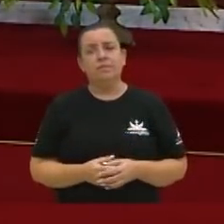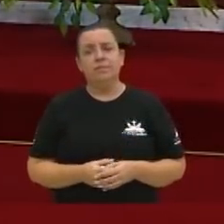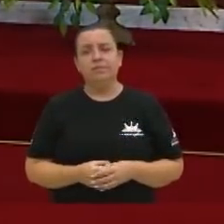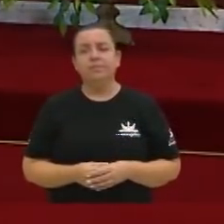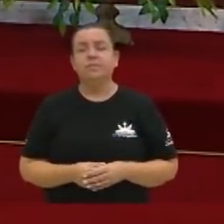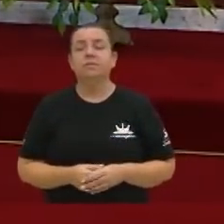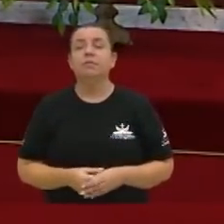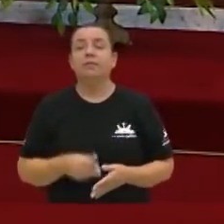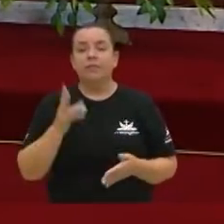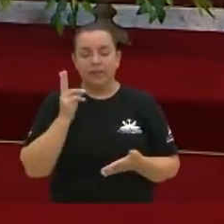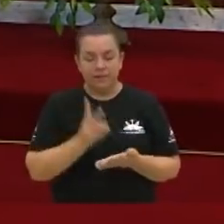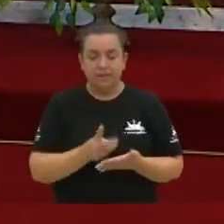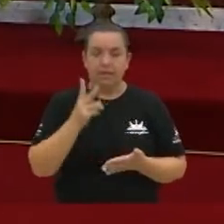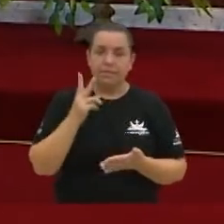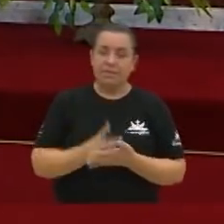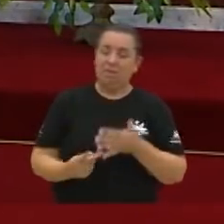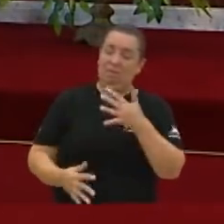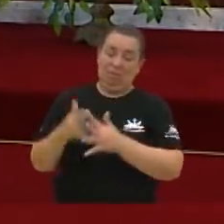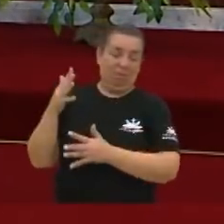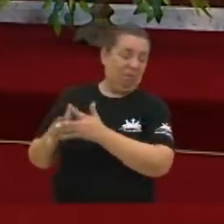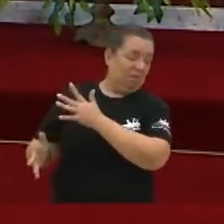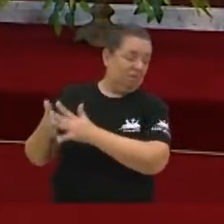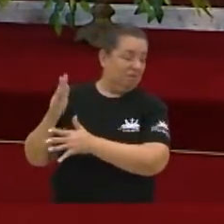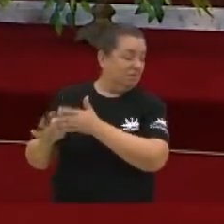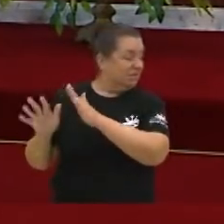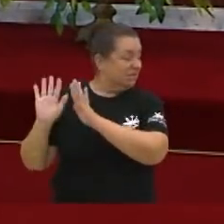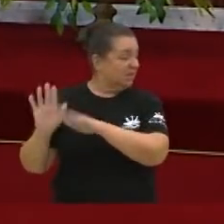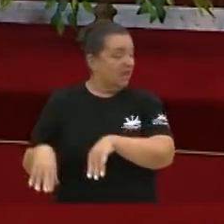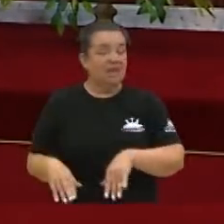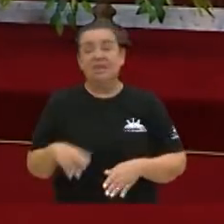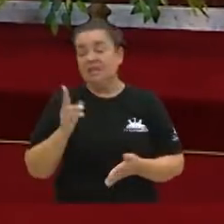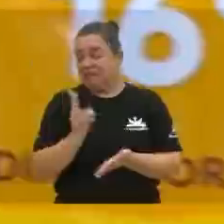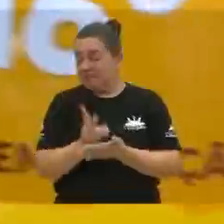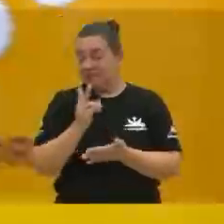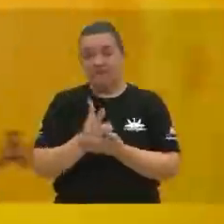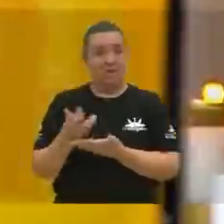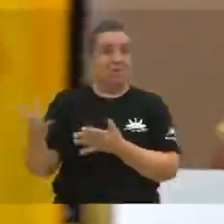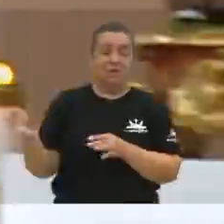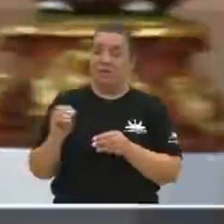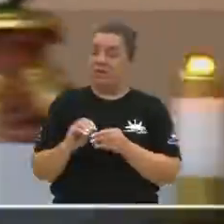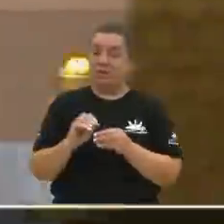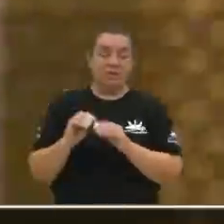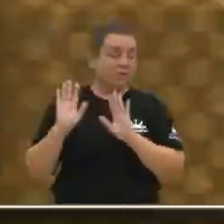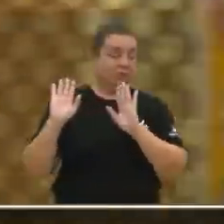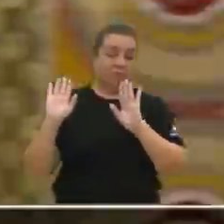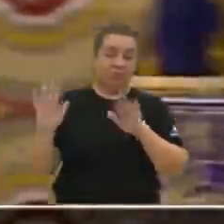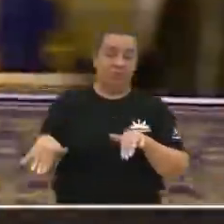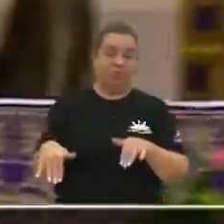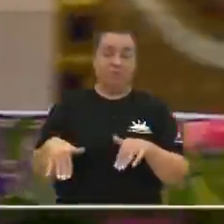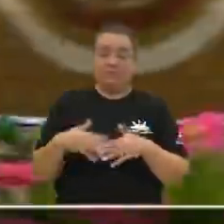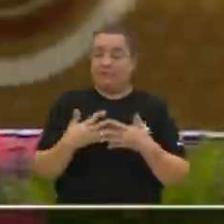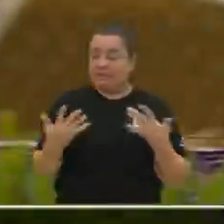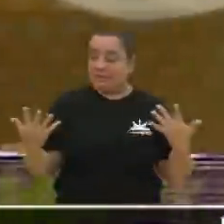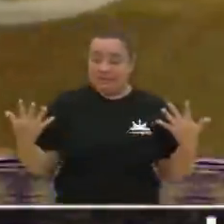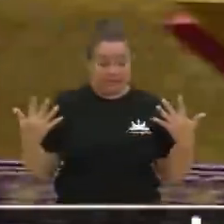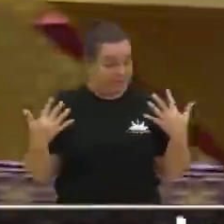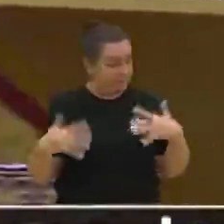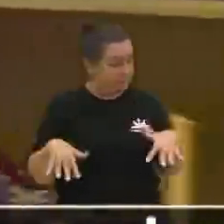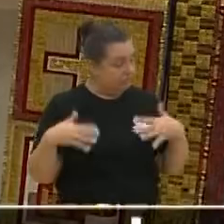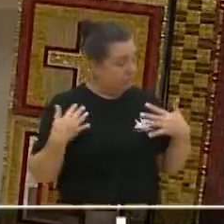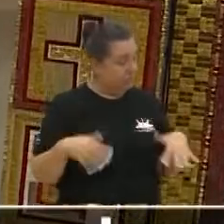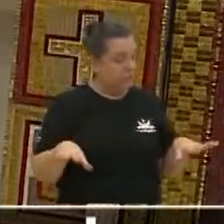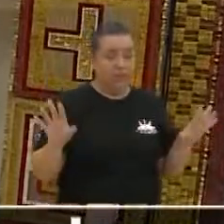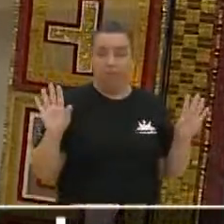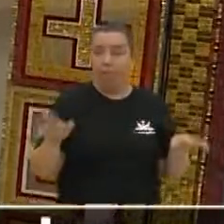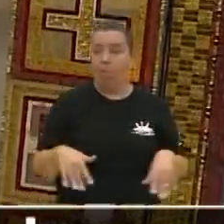é sempre tão atropelada e um simples estão de alguma forma